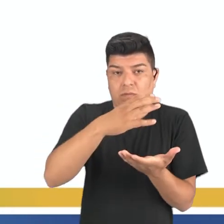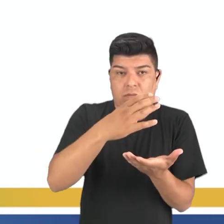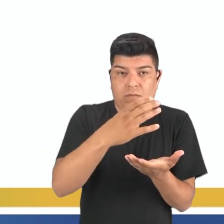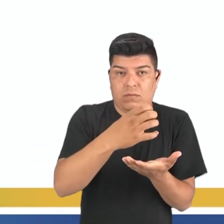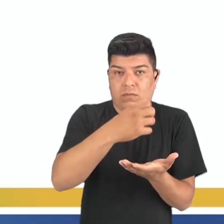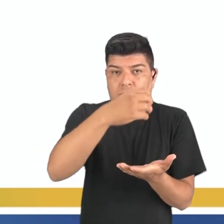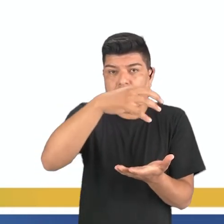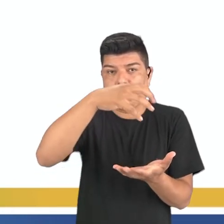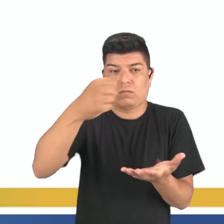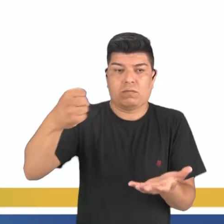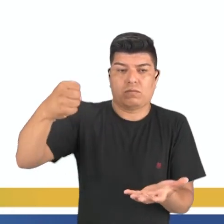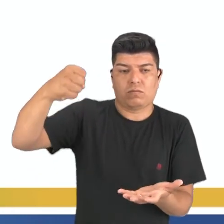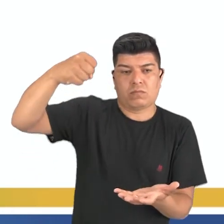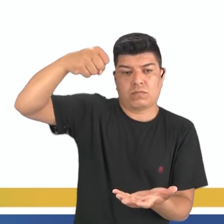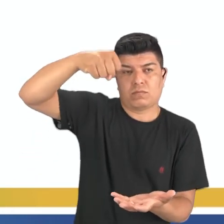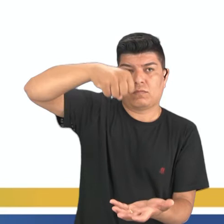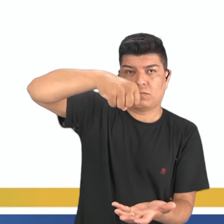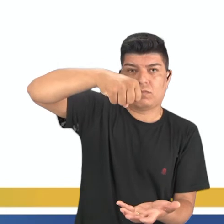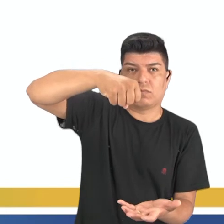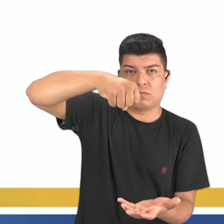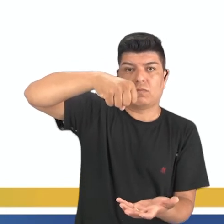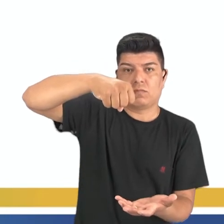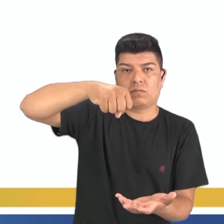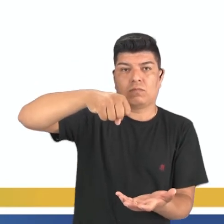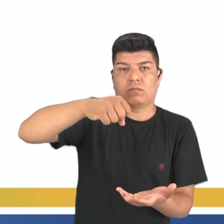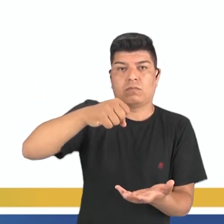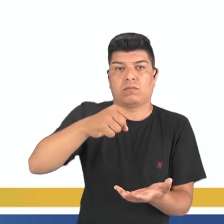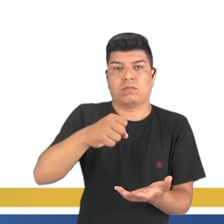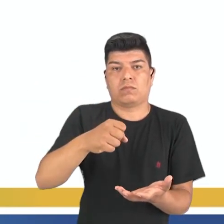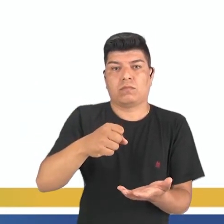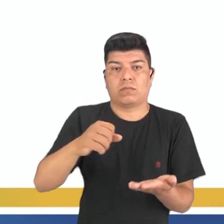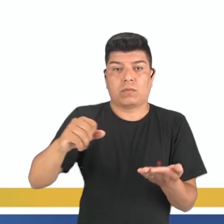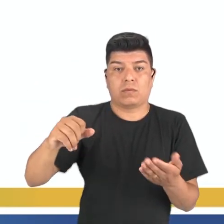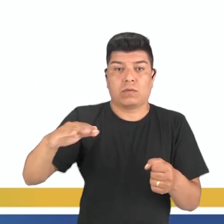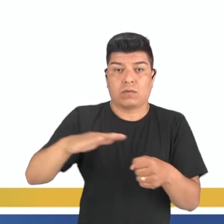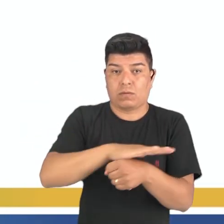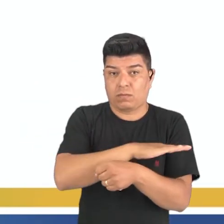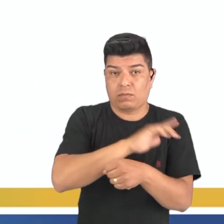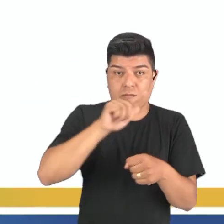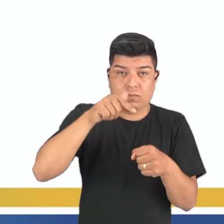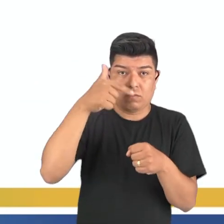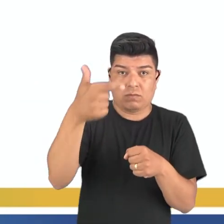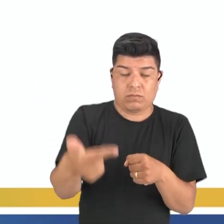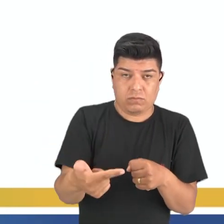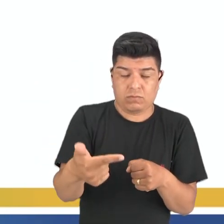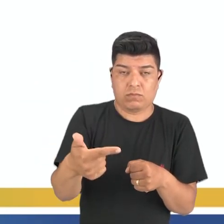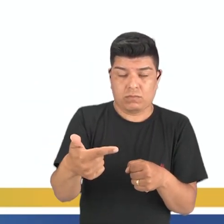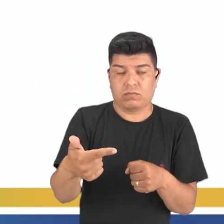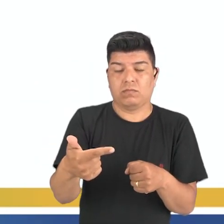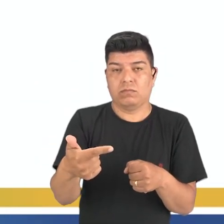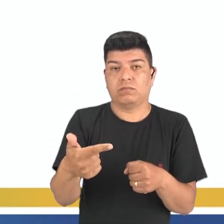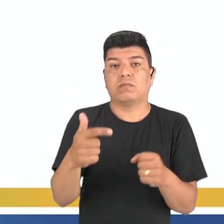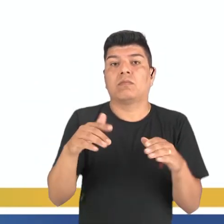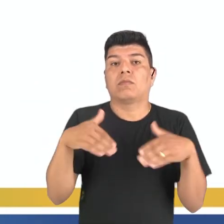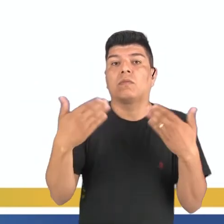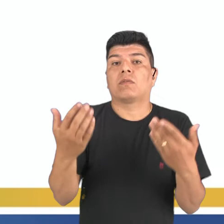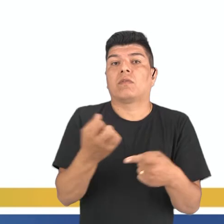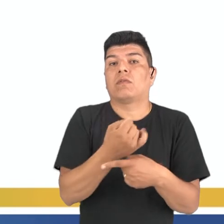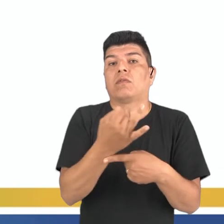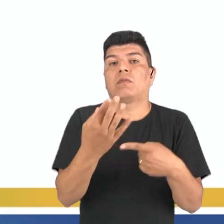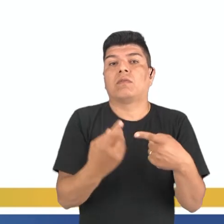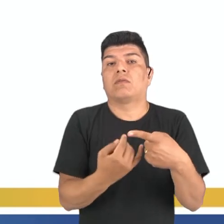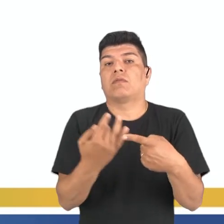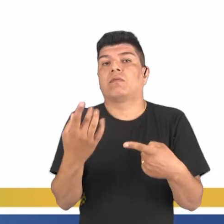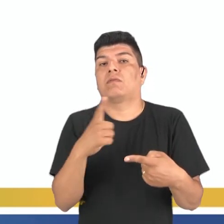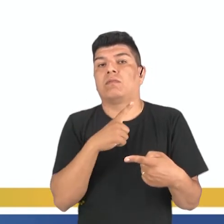Retirou, né, com o copo cheio, suco da jarra. E aí ele pergunta, após essa retirada, qual é a fração de suco